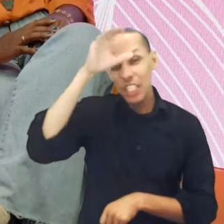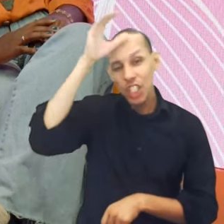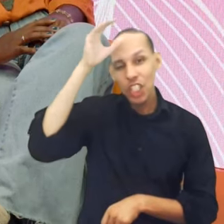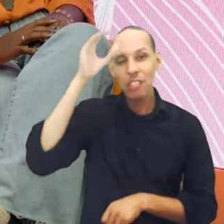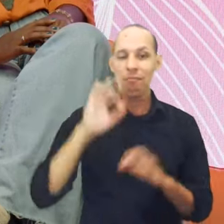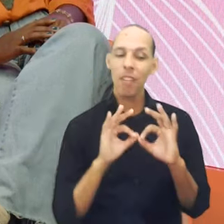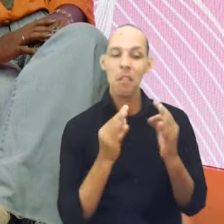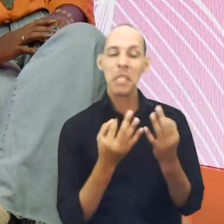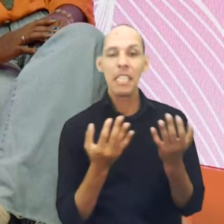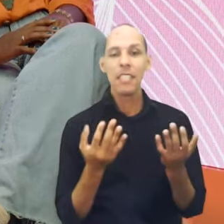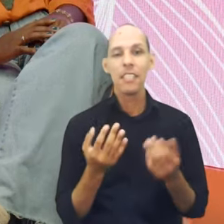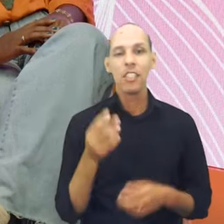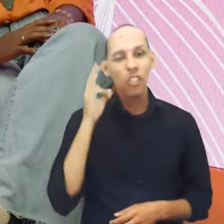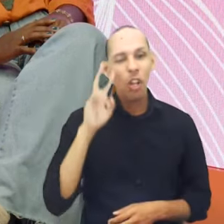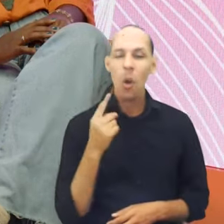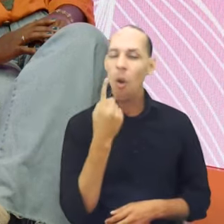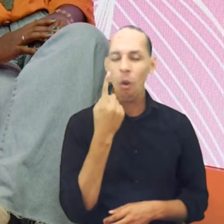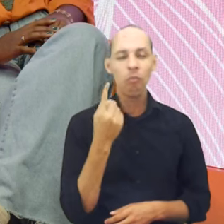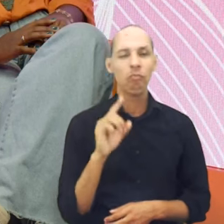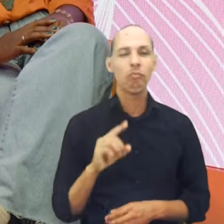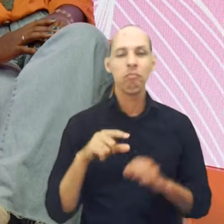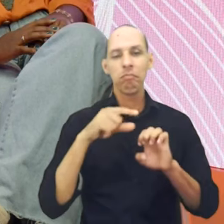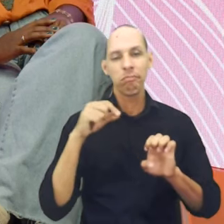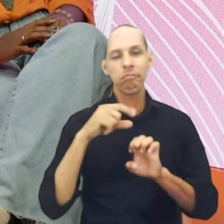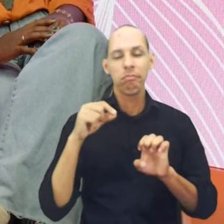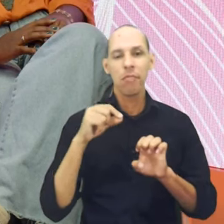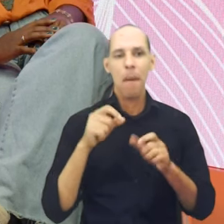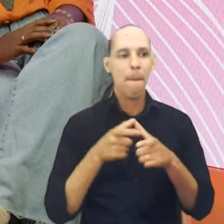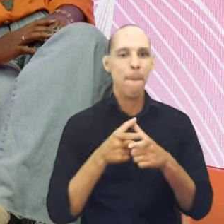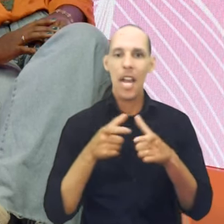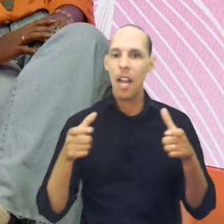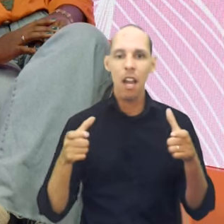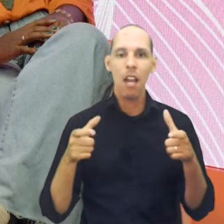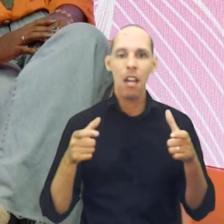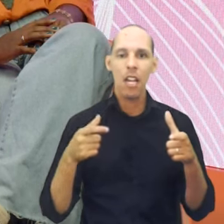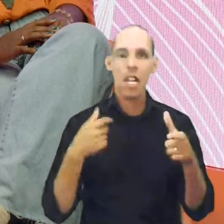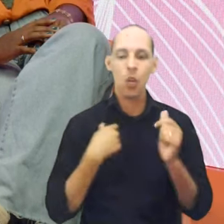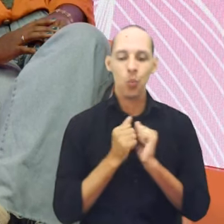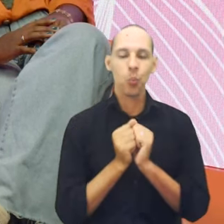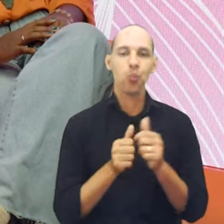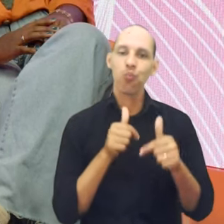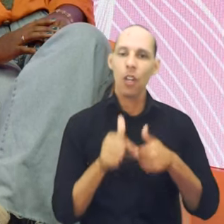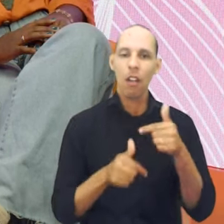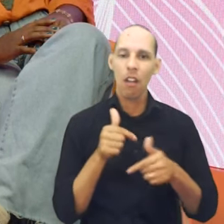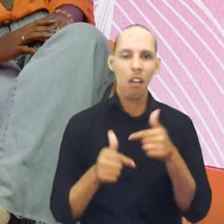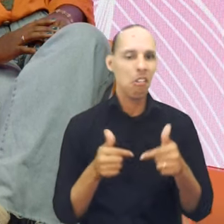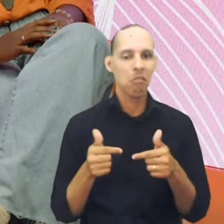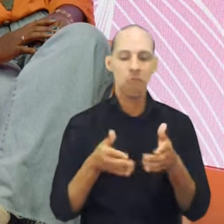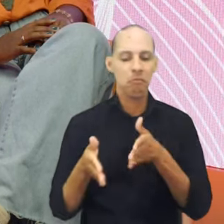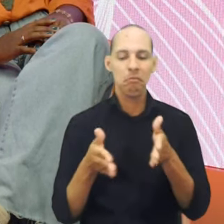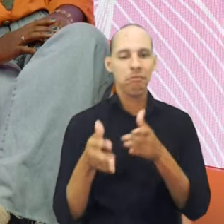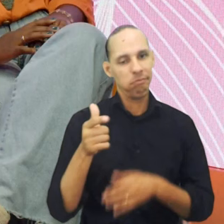parentes próximos, eu tenho uma história de empreendedorismo, né? A maioria das pessoas que eu convivo, enfim, não tinha essa